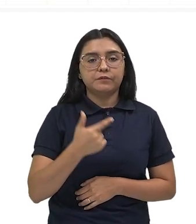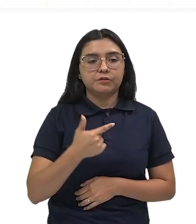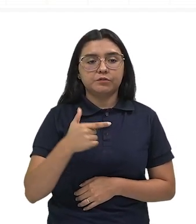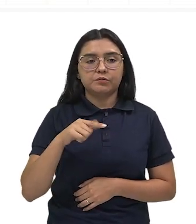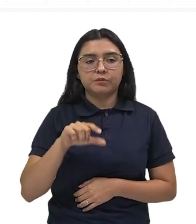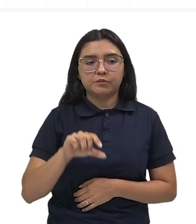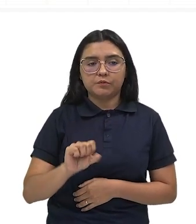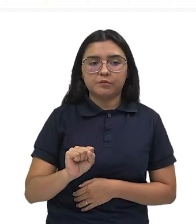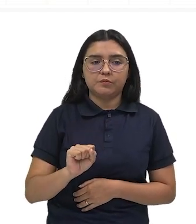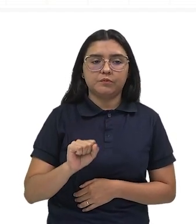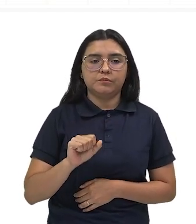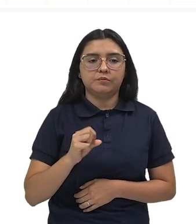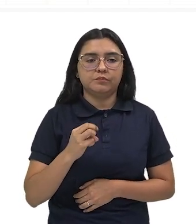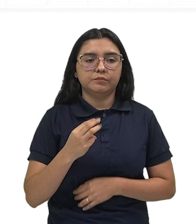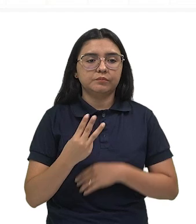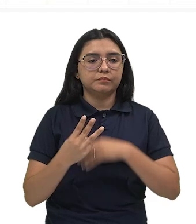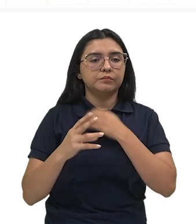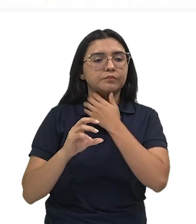28,